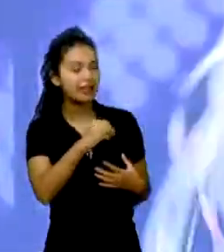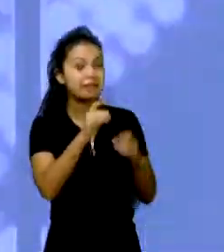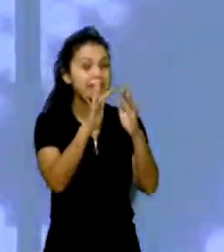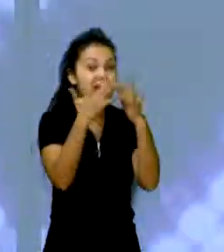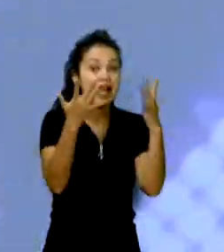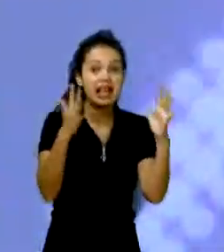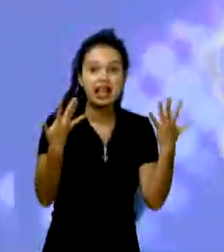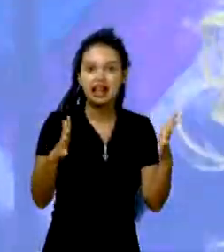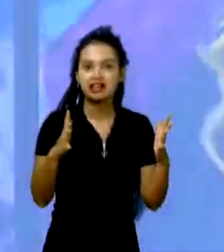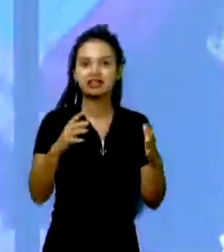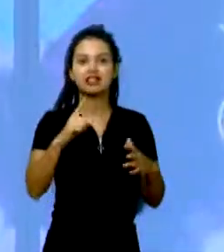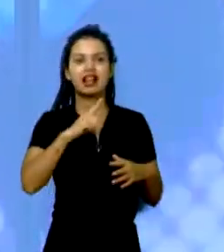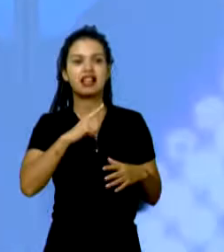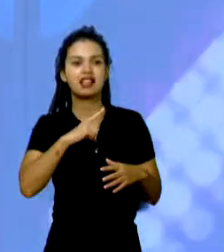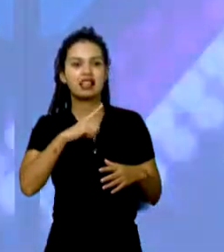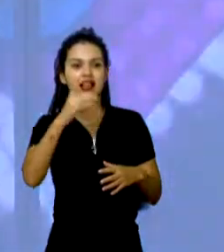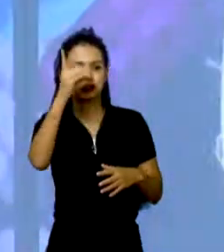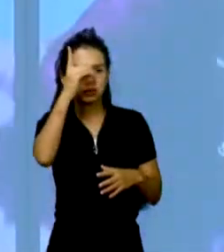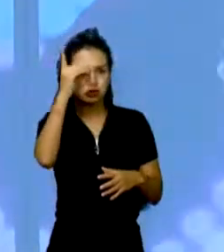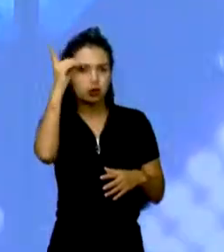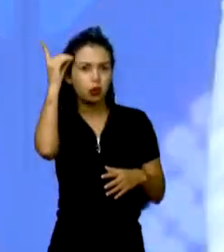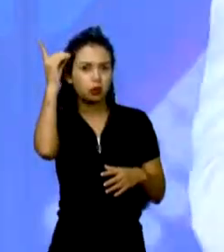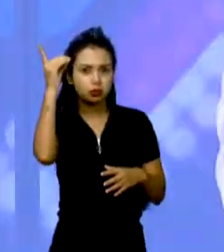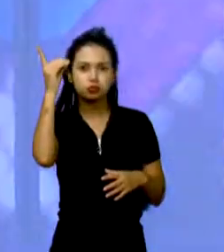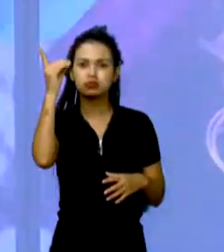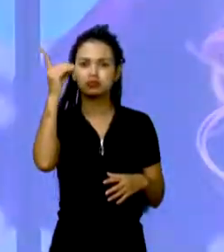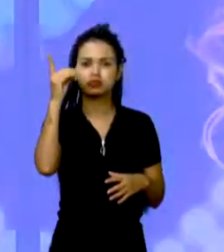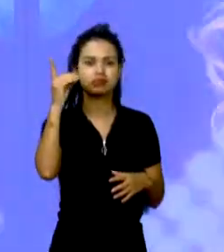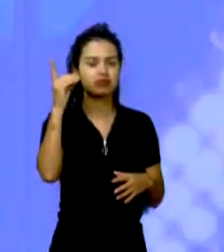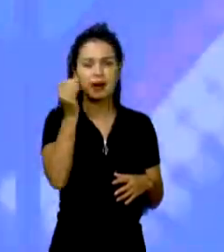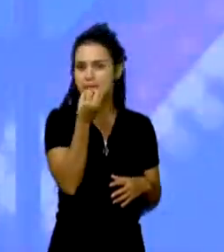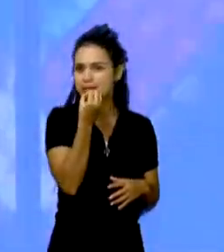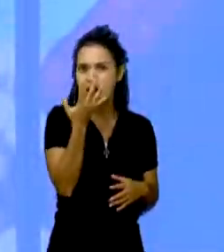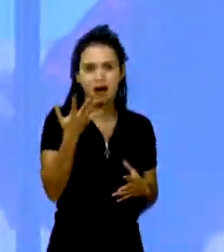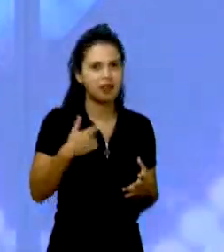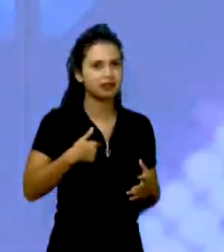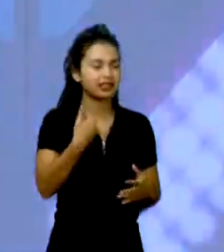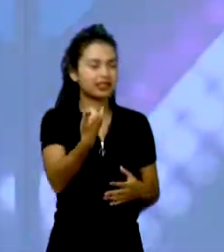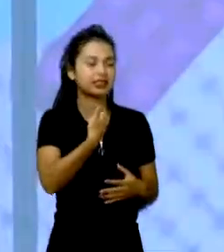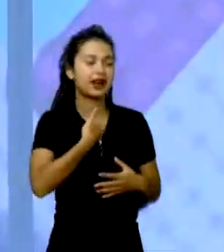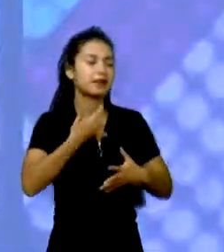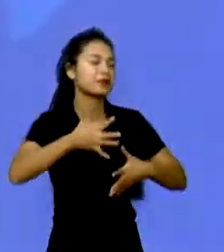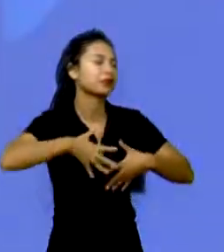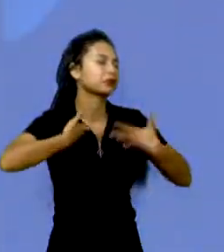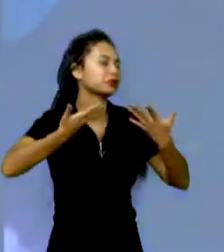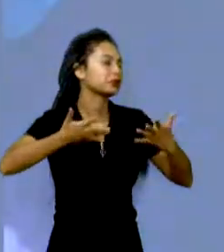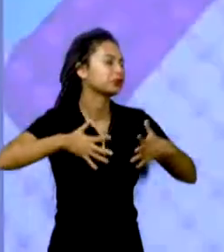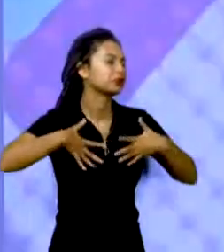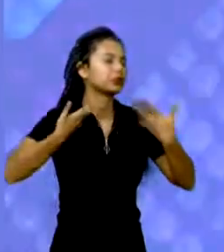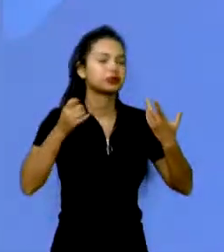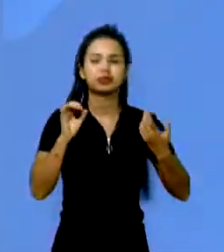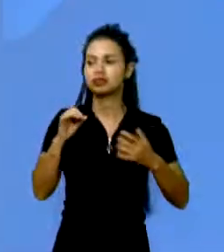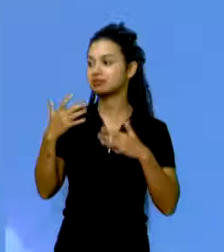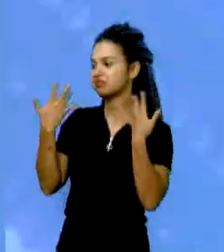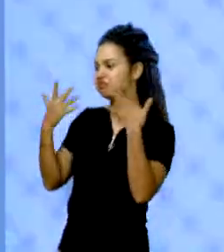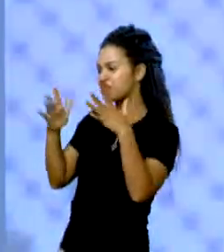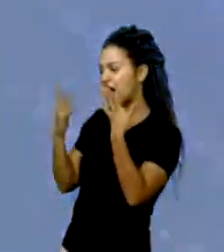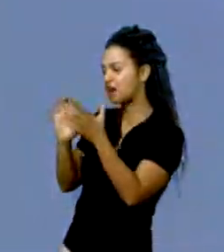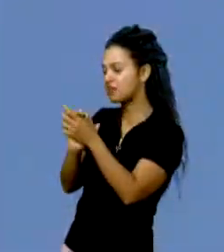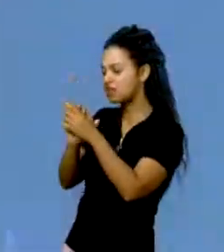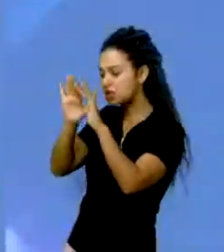Brilha eu mesmo. Gosto de te ver fazer show. Brilha então isso me motiva muito. Parabéns. Sabe, Paulinha? Parabéns, Milena. Esse corpão